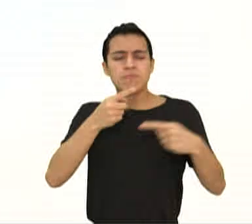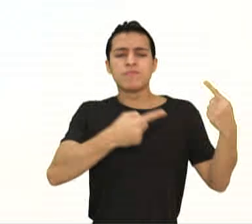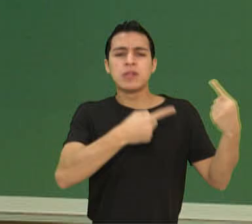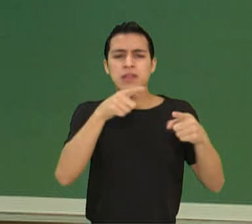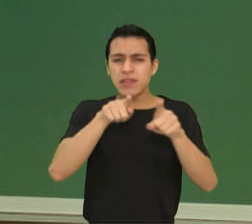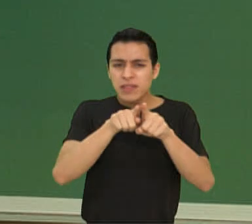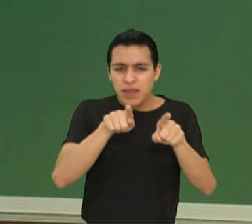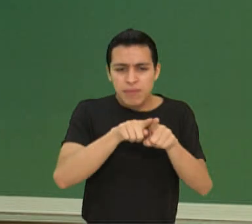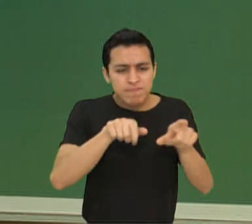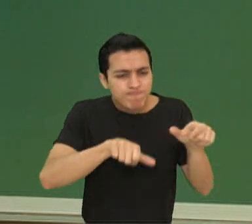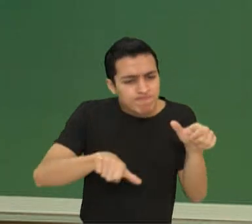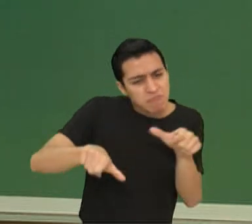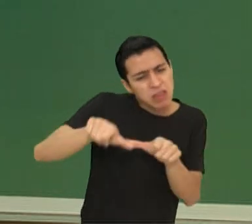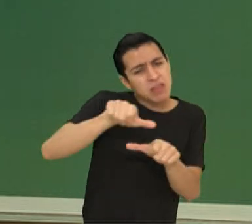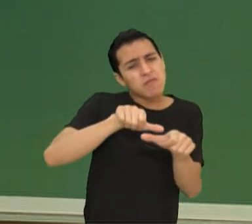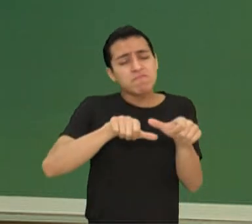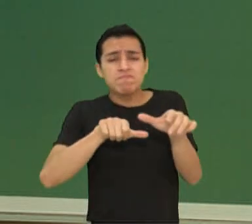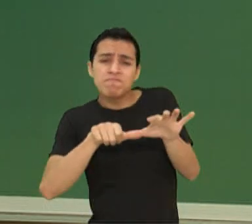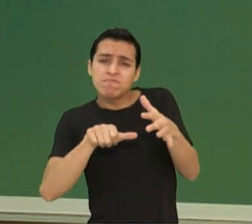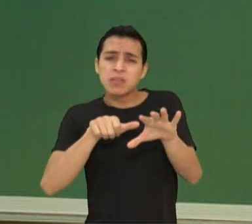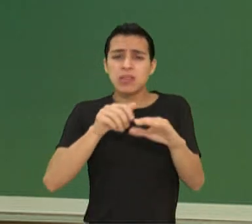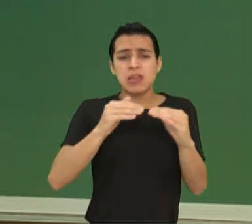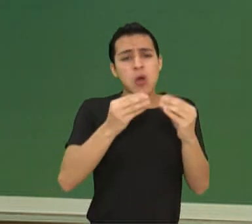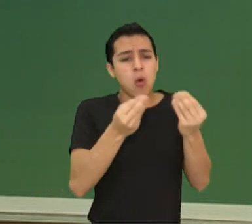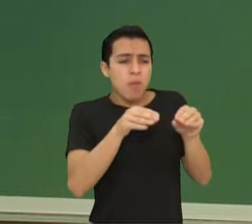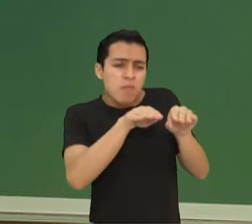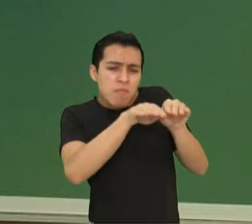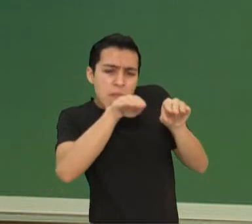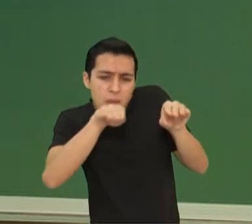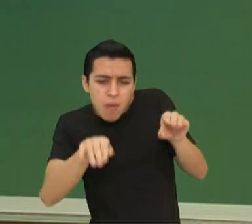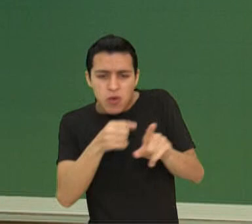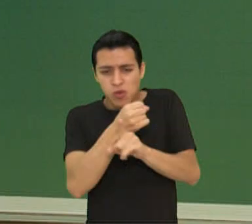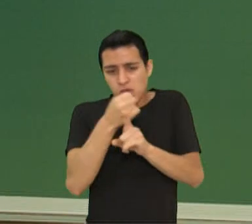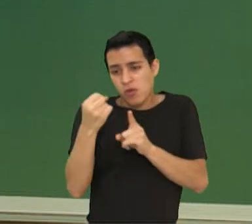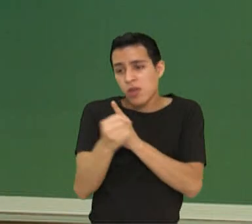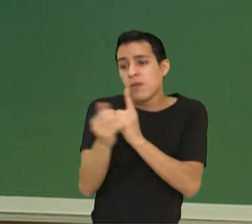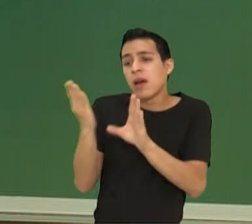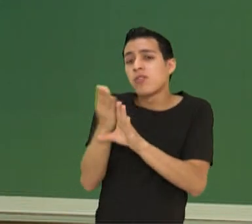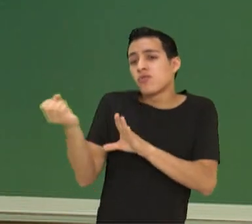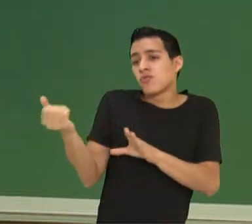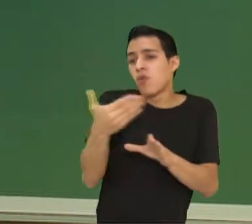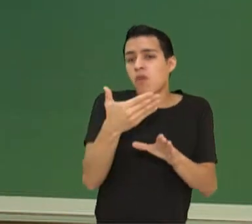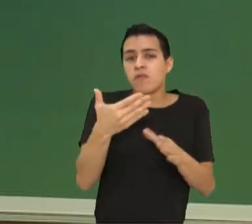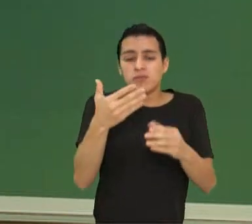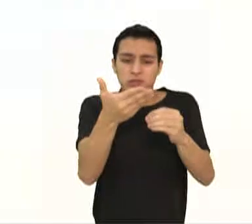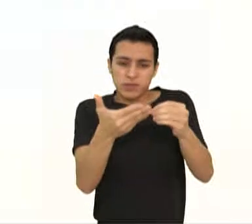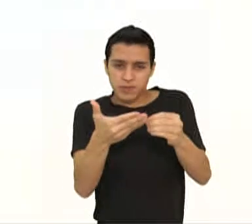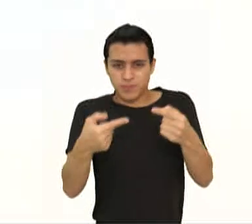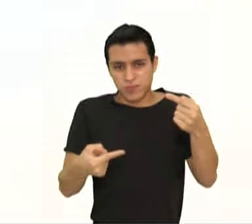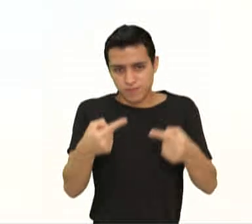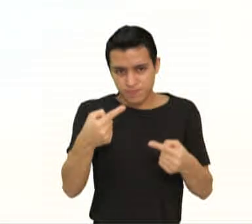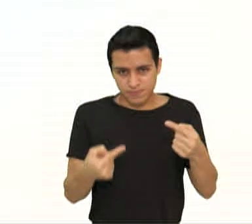em reformas moderadas na ordem social decorrentes do novo status político.